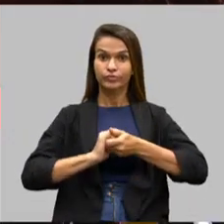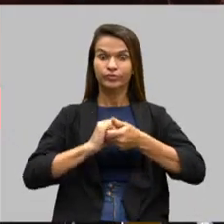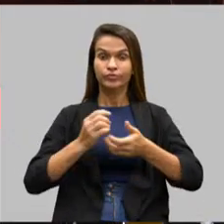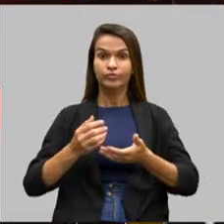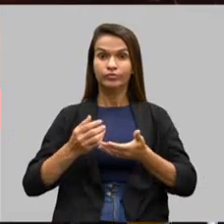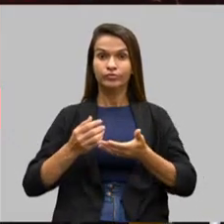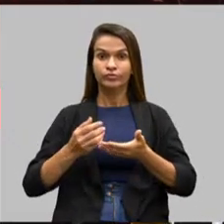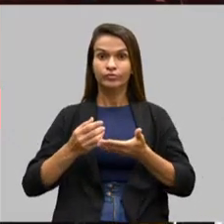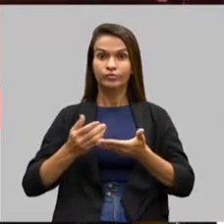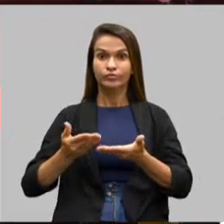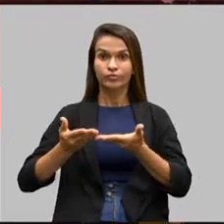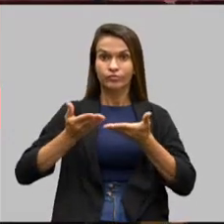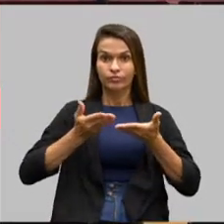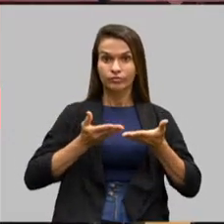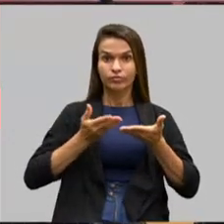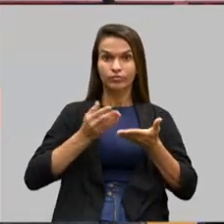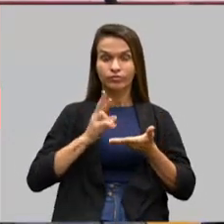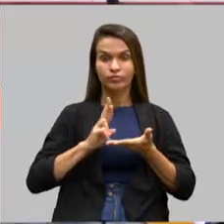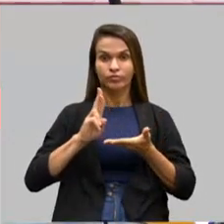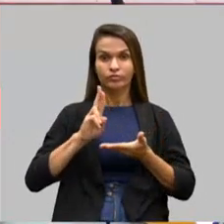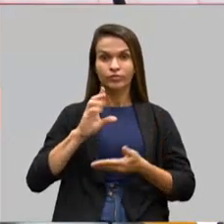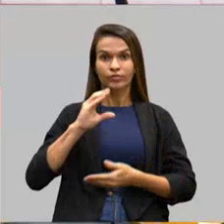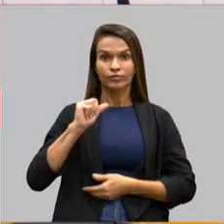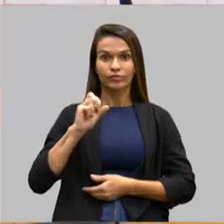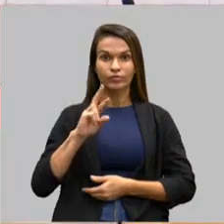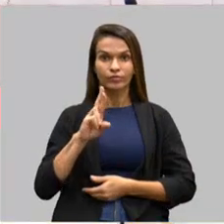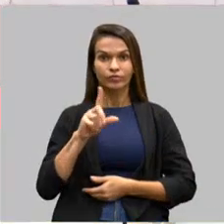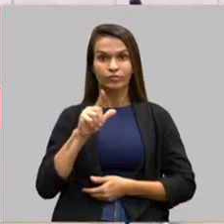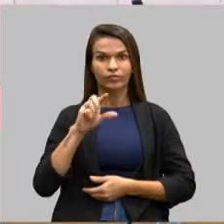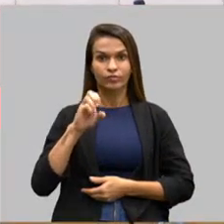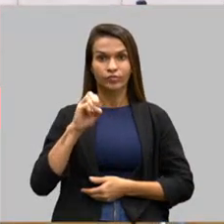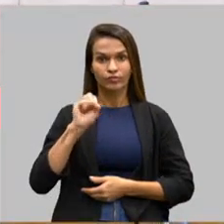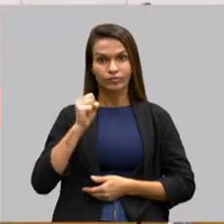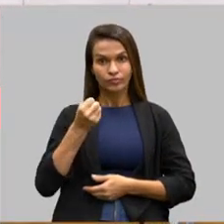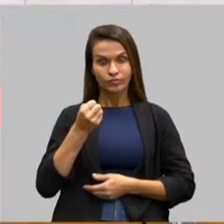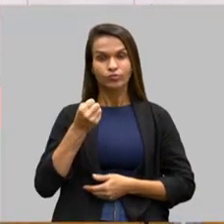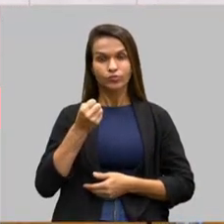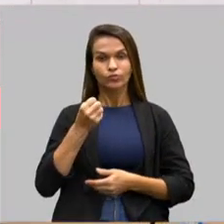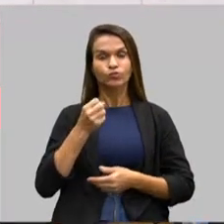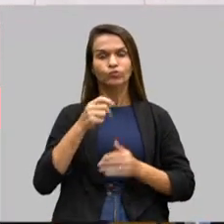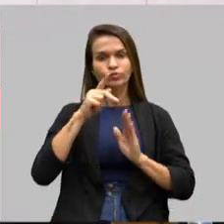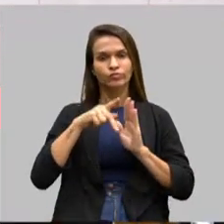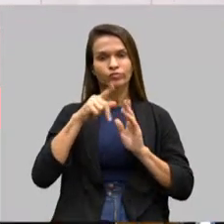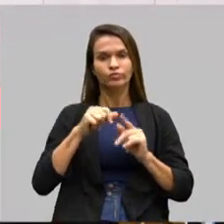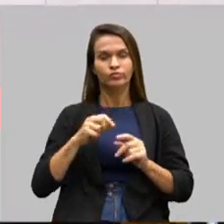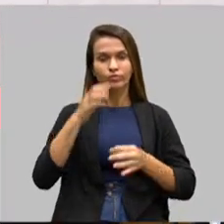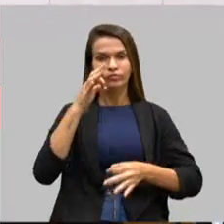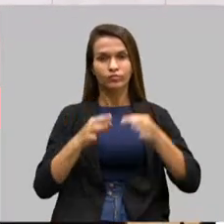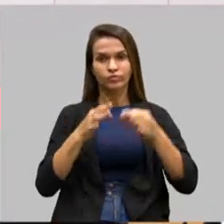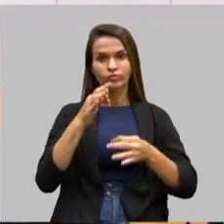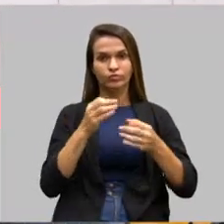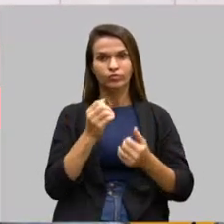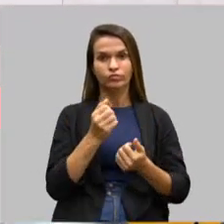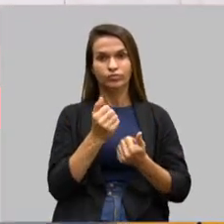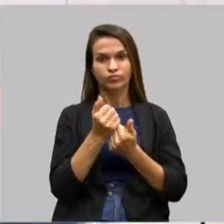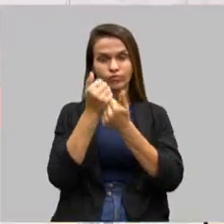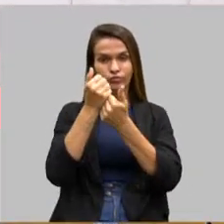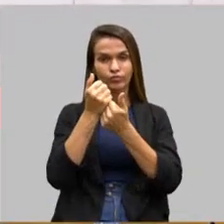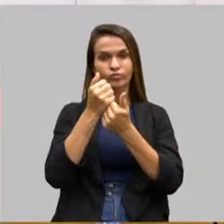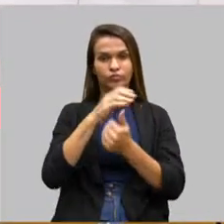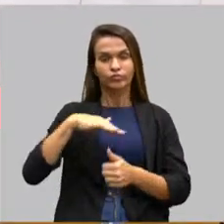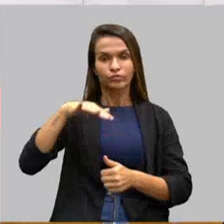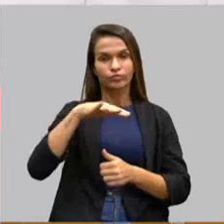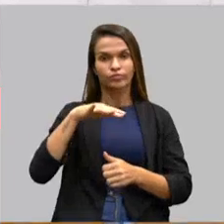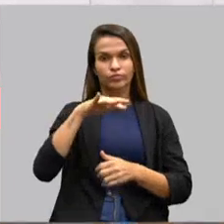Convidar o doutor Carlos Eduardo Ferreira Pinto, promotor de justiça e coordenador do Centro de Apoio Operacional do Meio